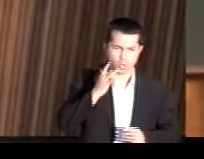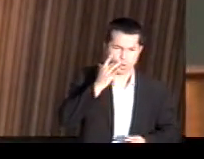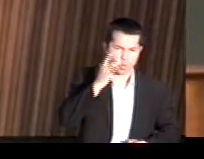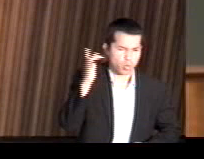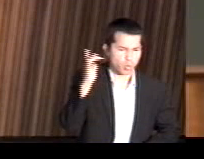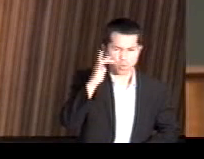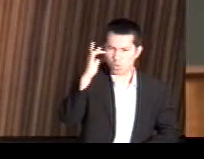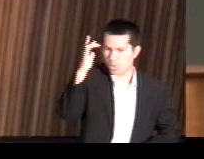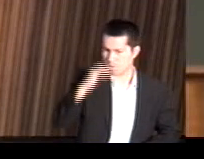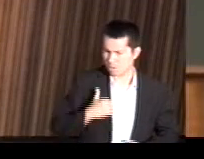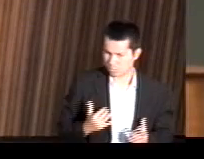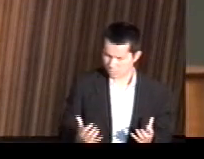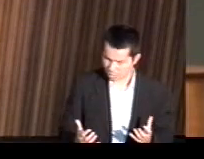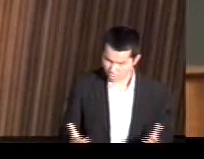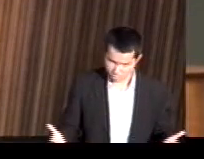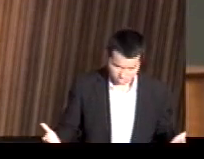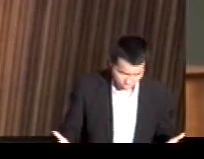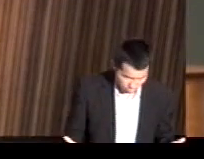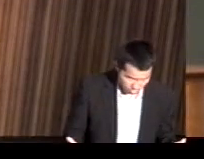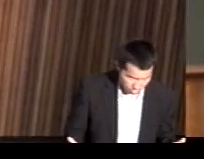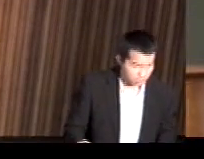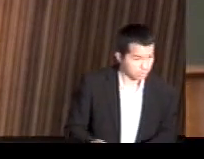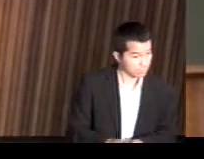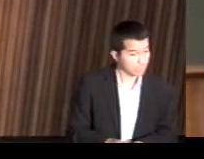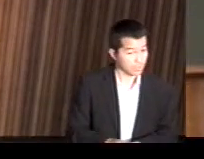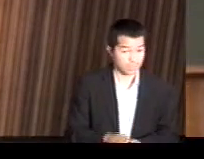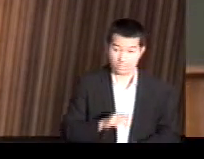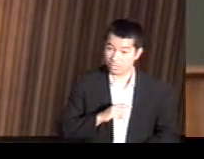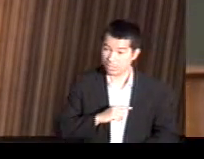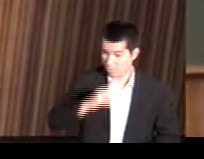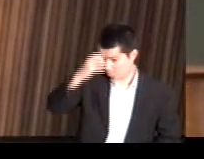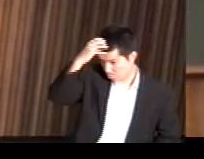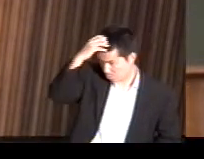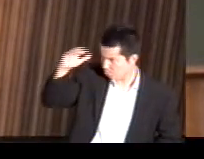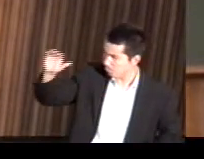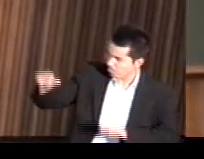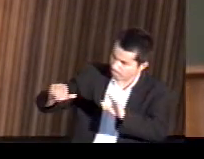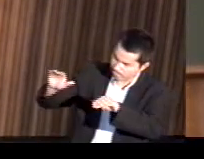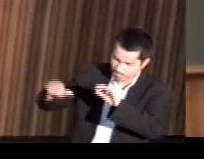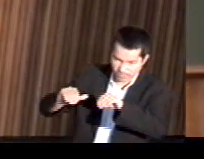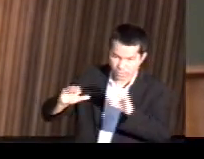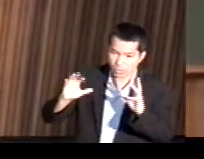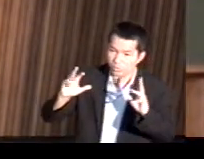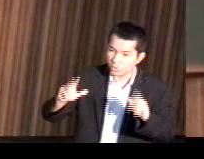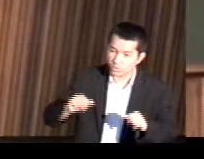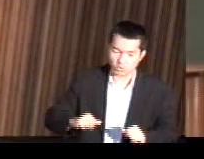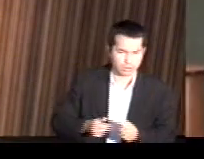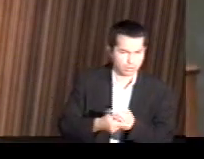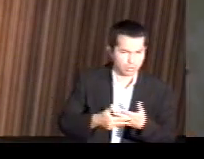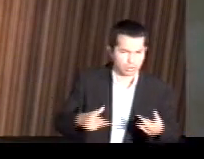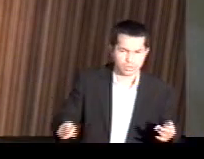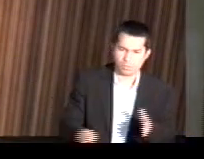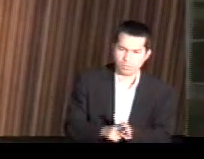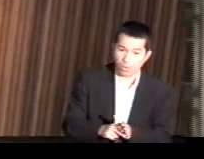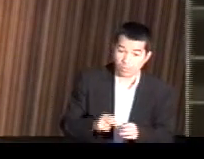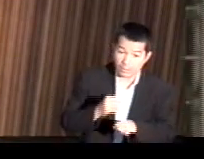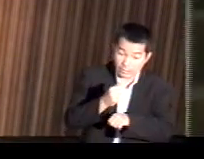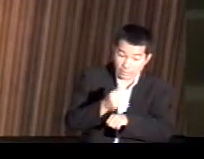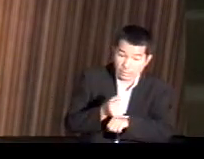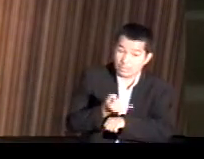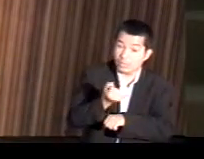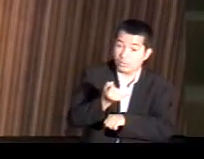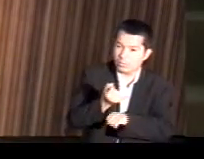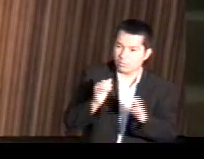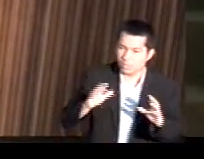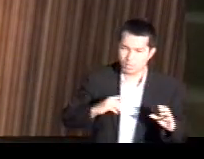dele todos os utensílios de ouro do templo de Jerusalém. E quando ele está lá fazendo aquela festa, aquele